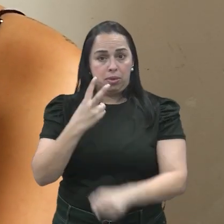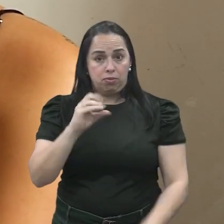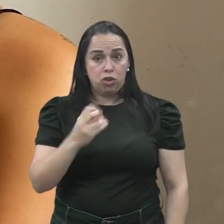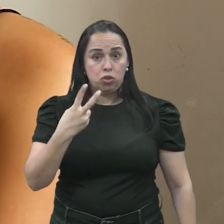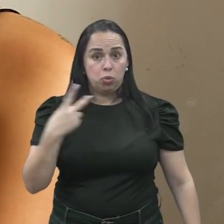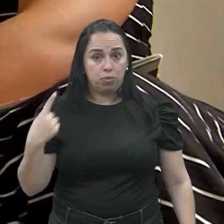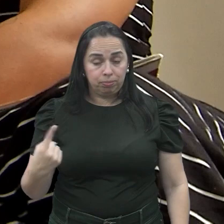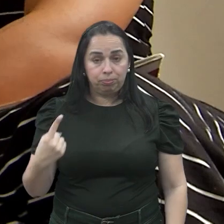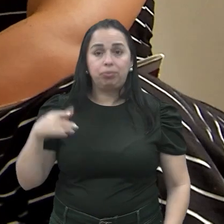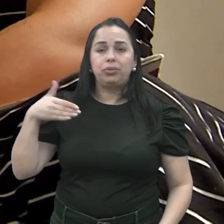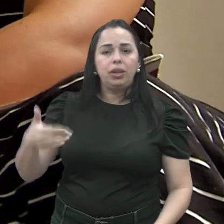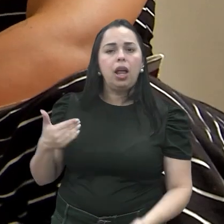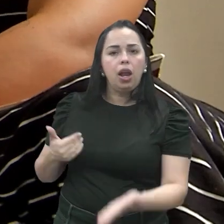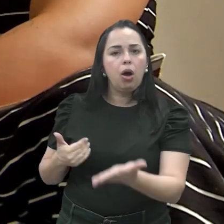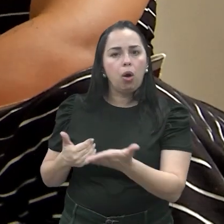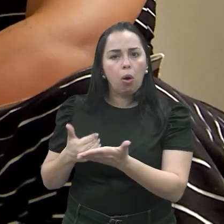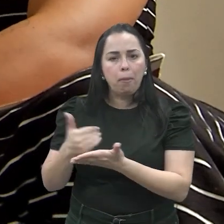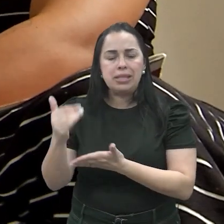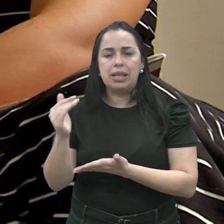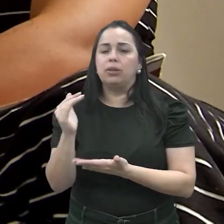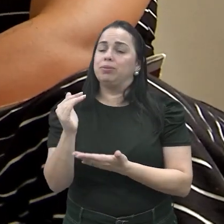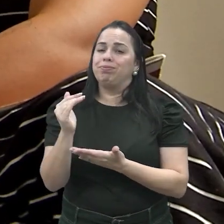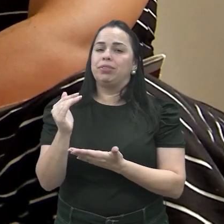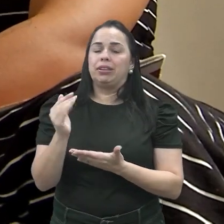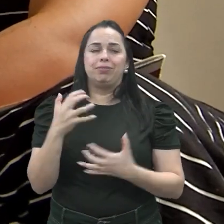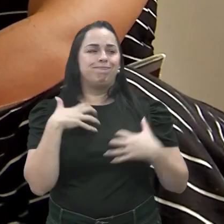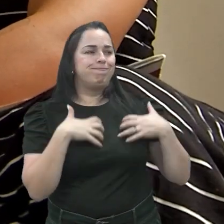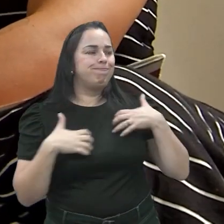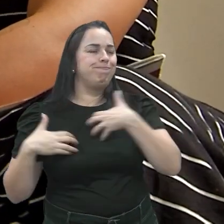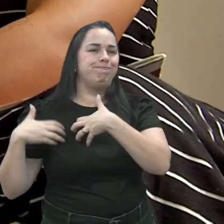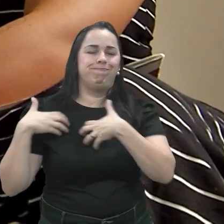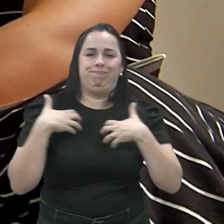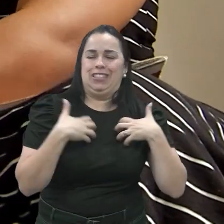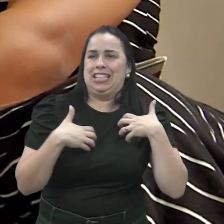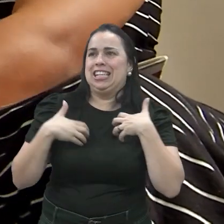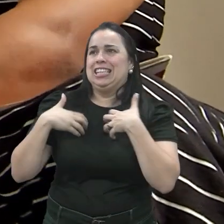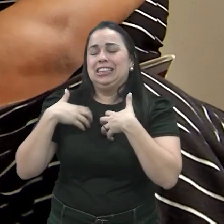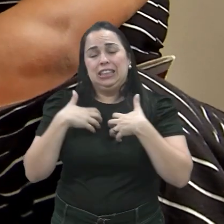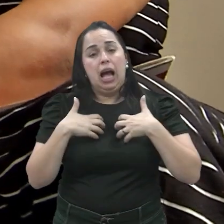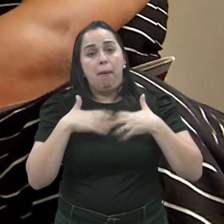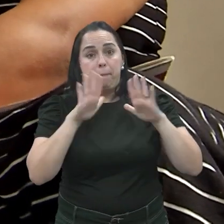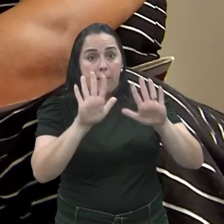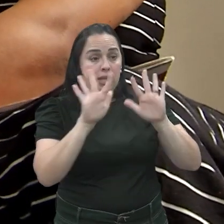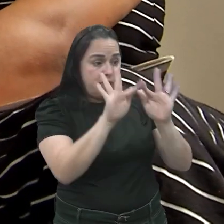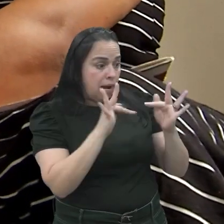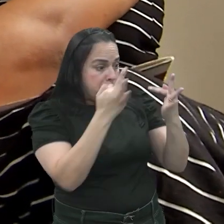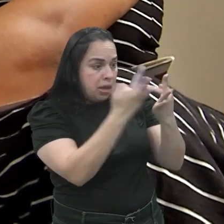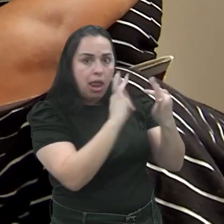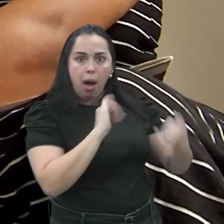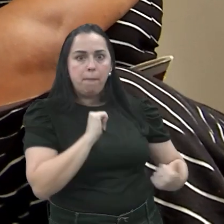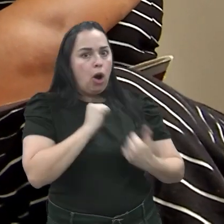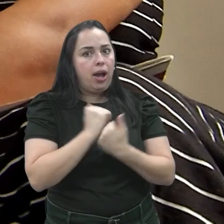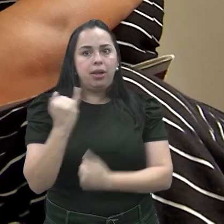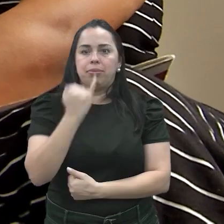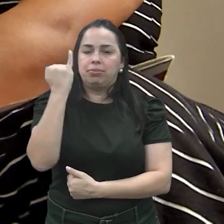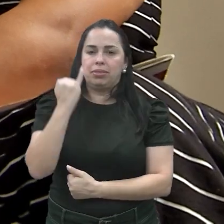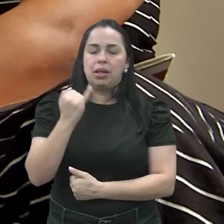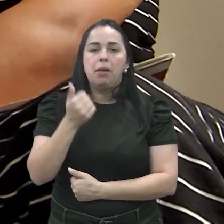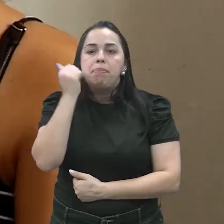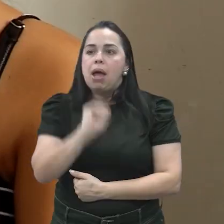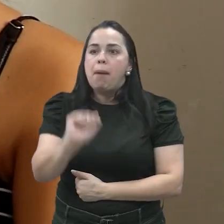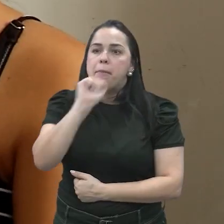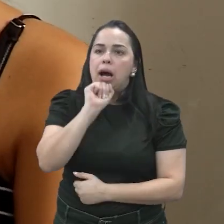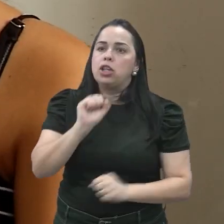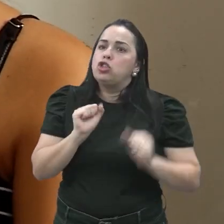de 2021. A partir daí, Bianca precisou lidar com medo e insegurança. O apoio da família foi